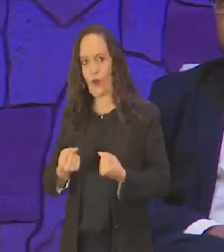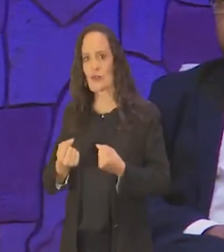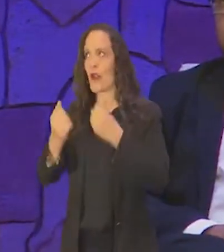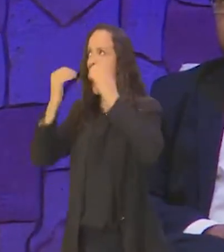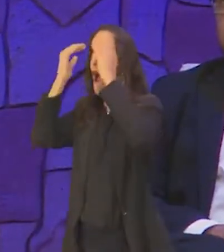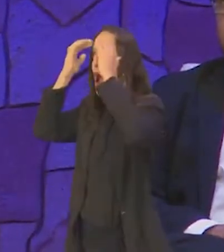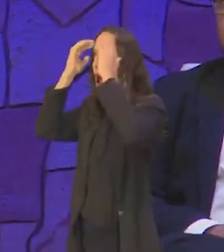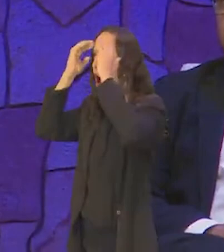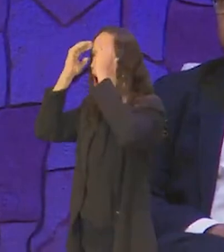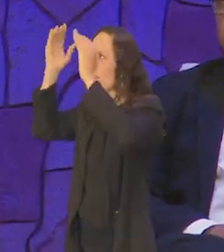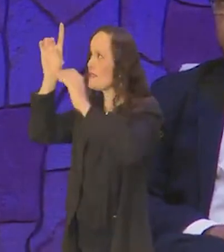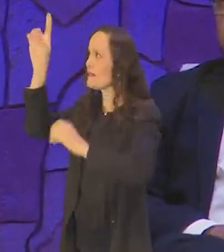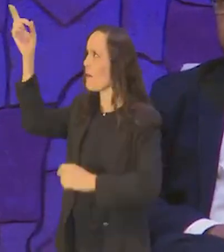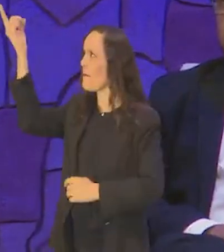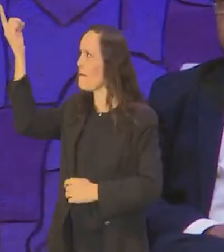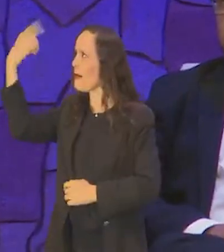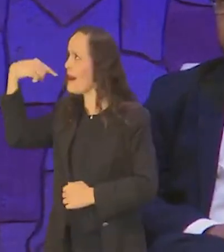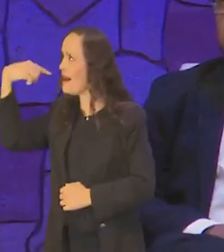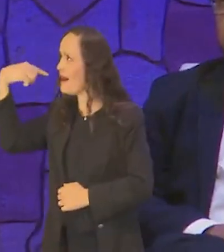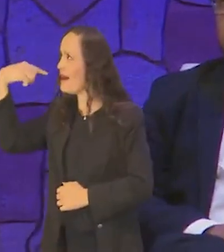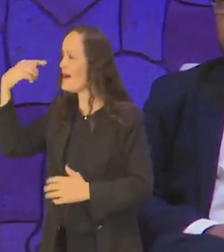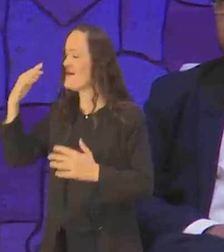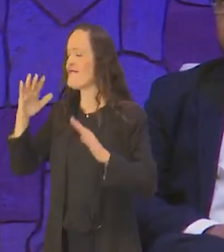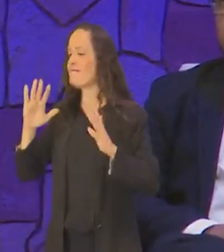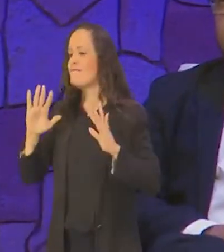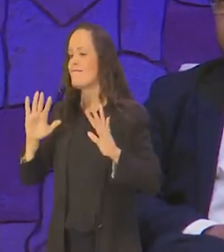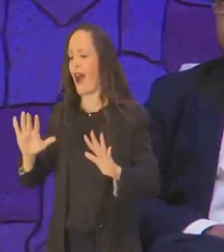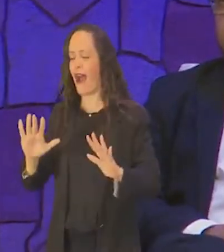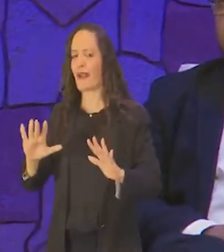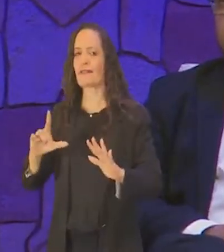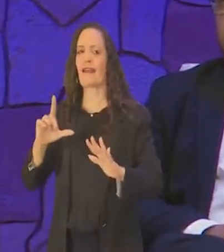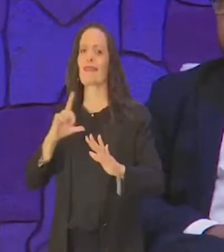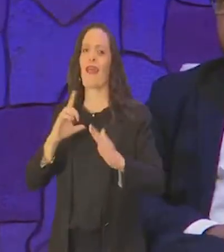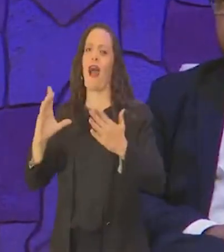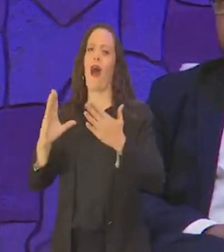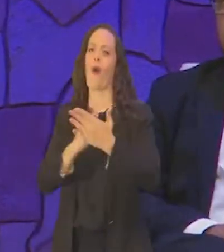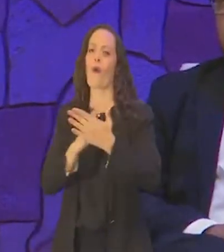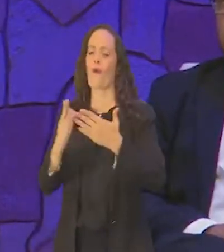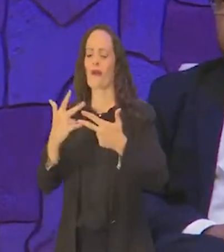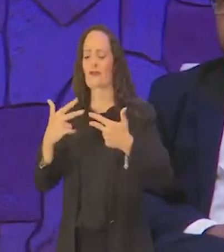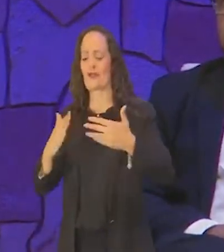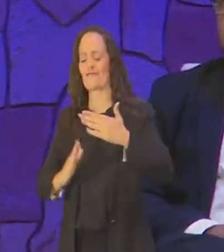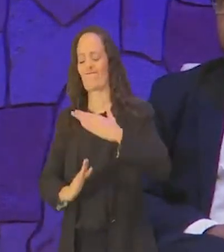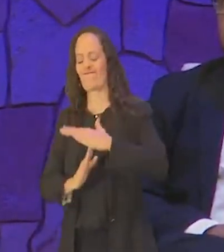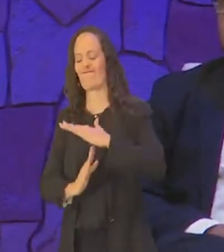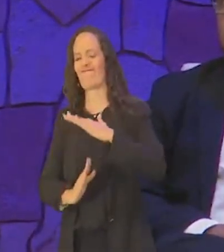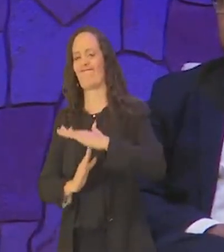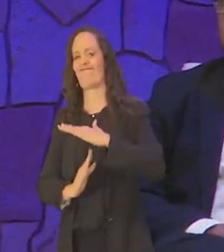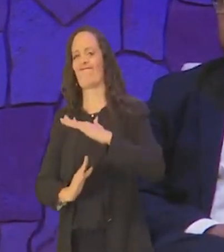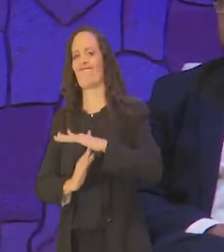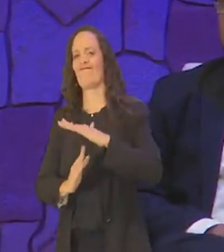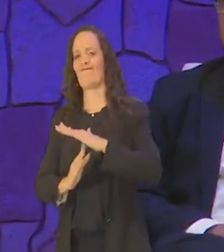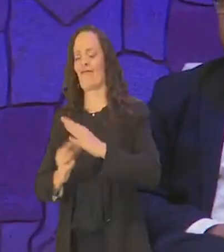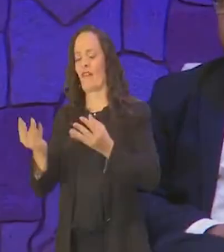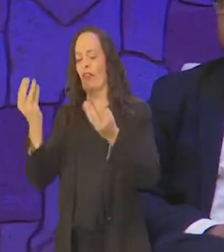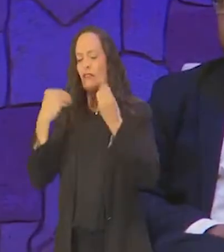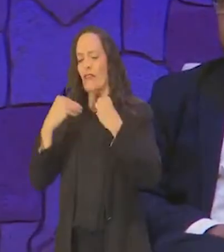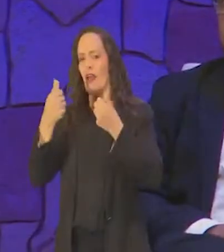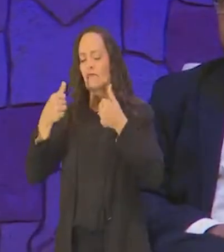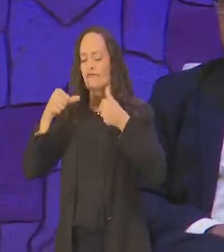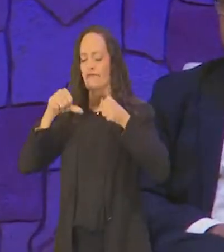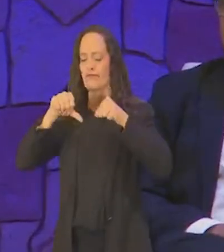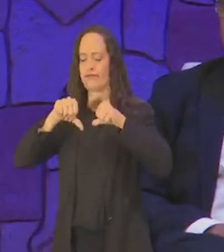obedecer a palavra do Senhor, mas há vales que enfrentamos que roubam, minam a